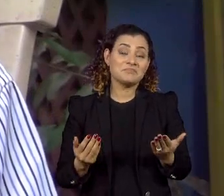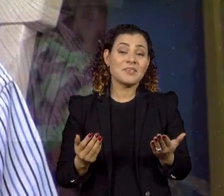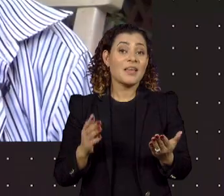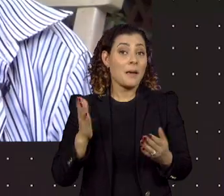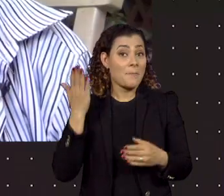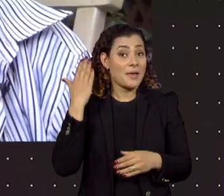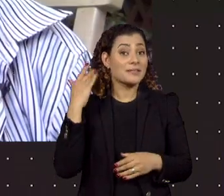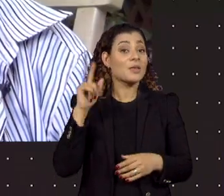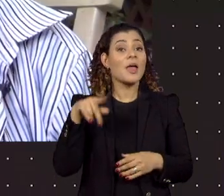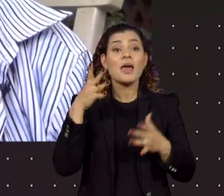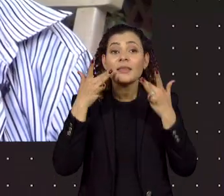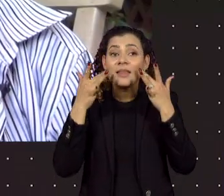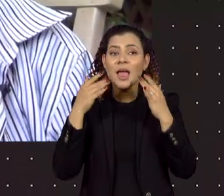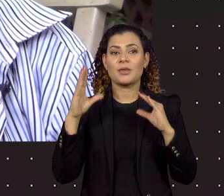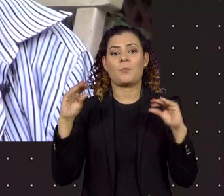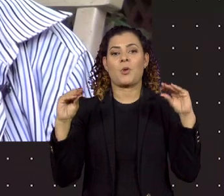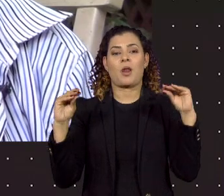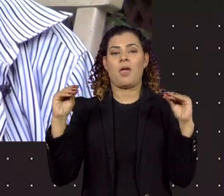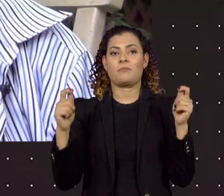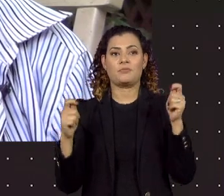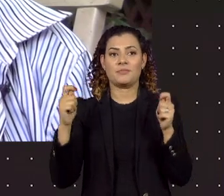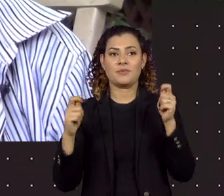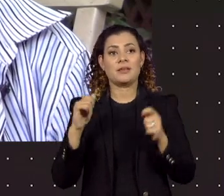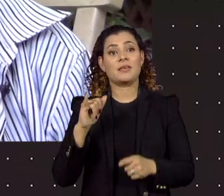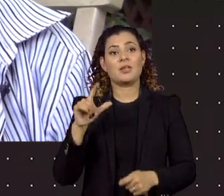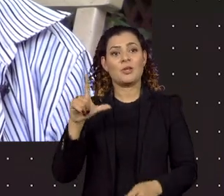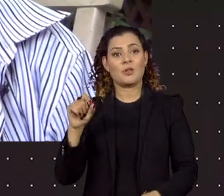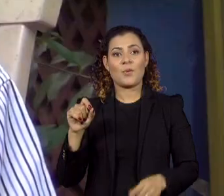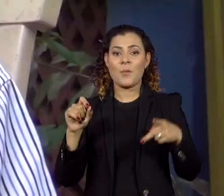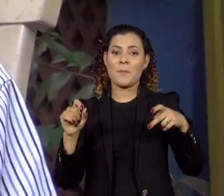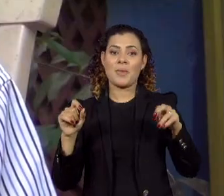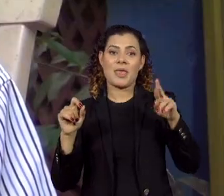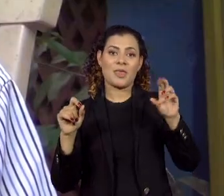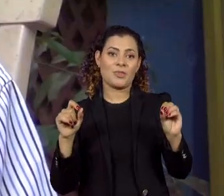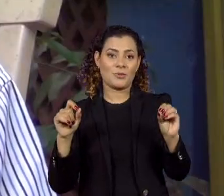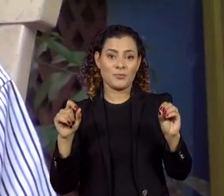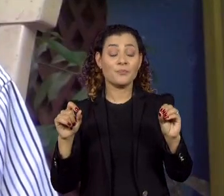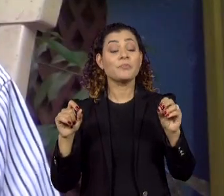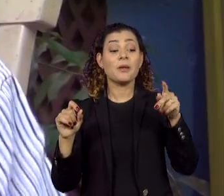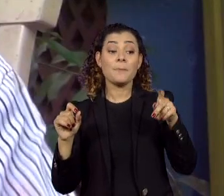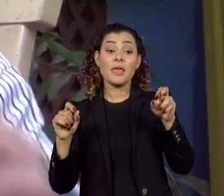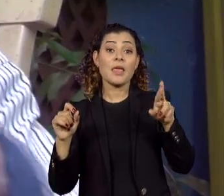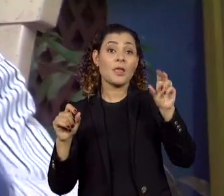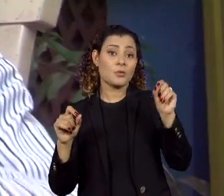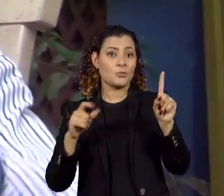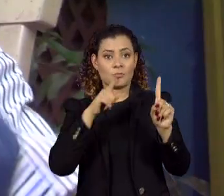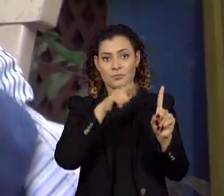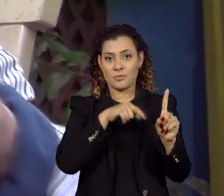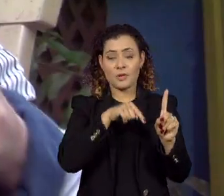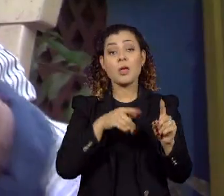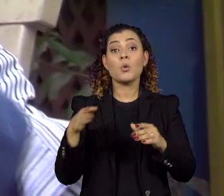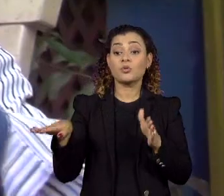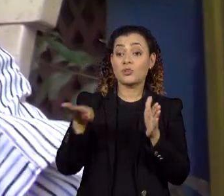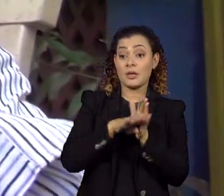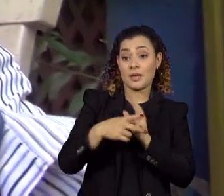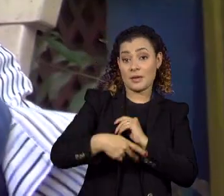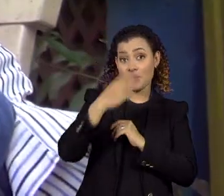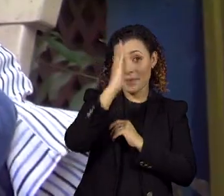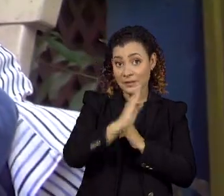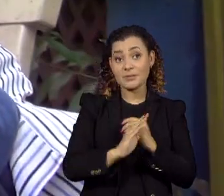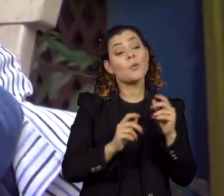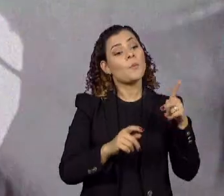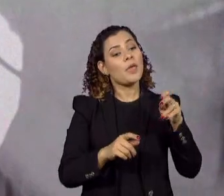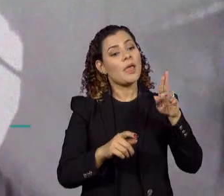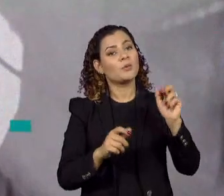era o Teatro de Bonecos de Ilo e Pedro. O Pedro, eu cheguei no Brasil, o Pedro me